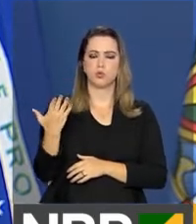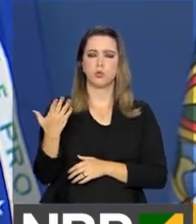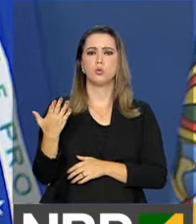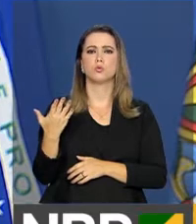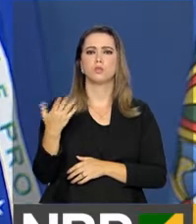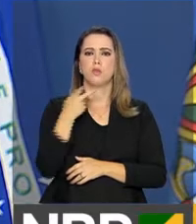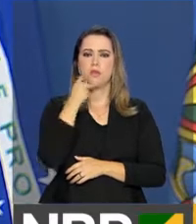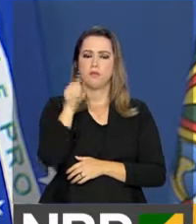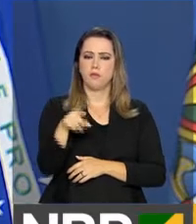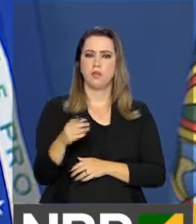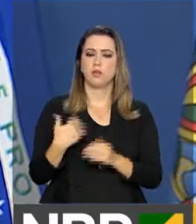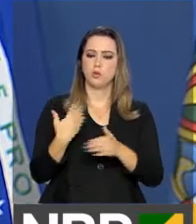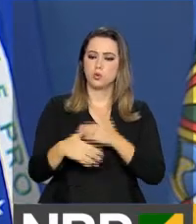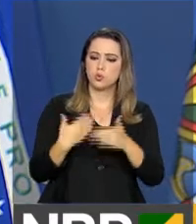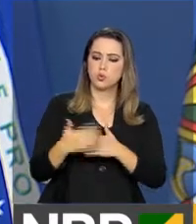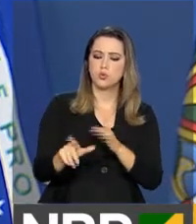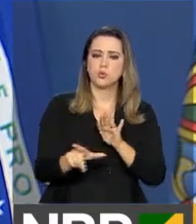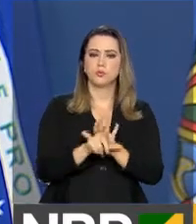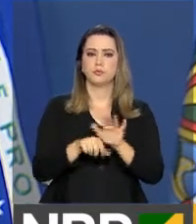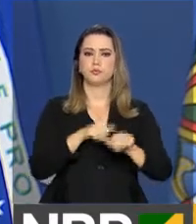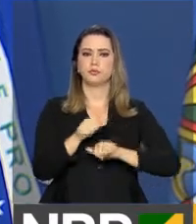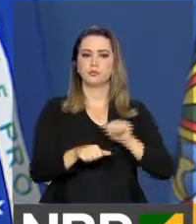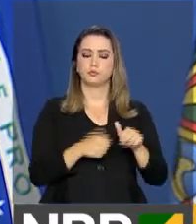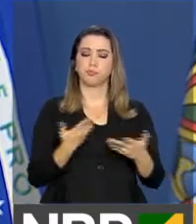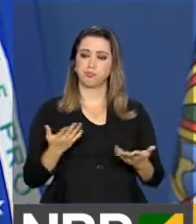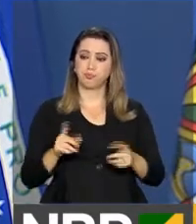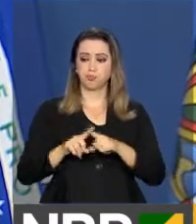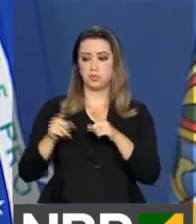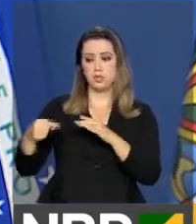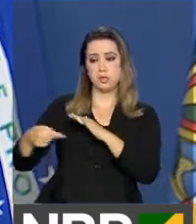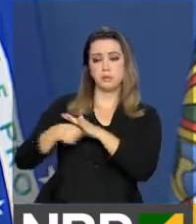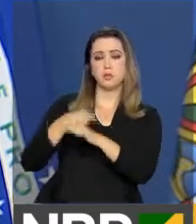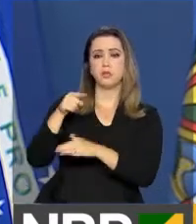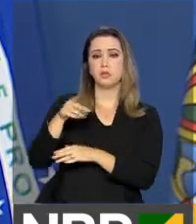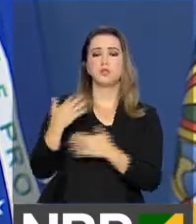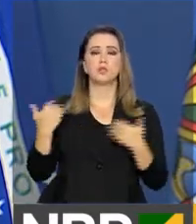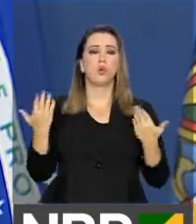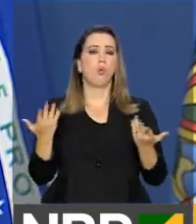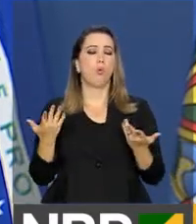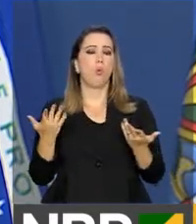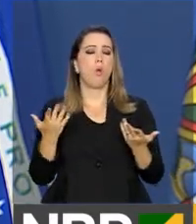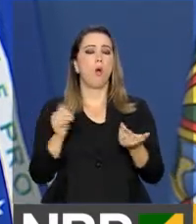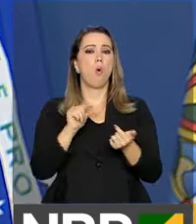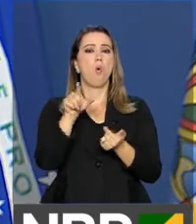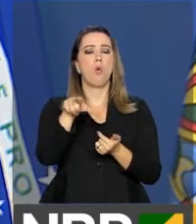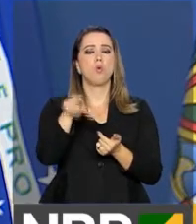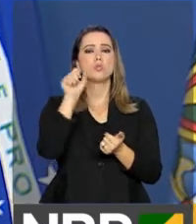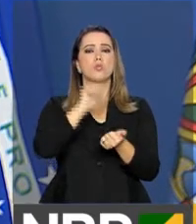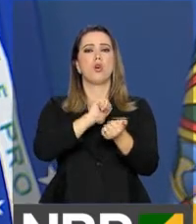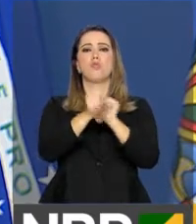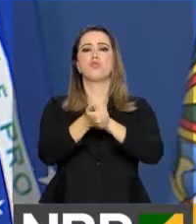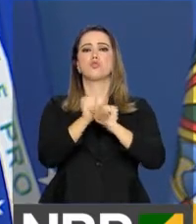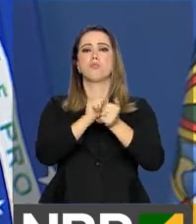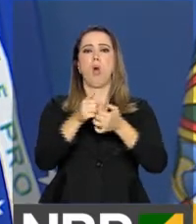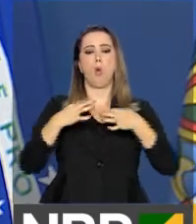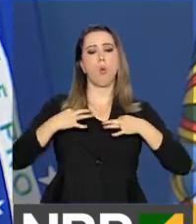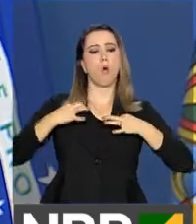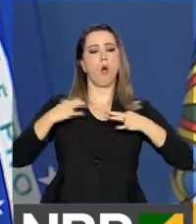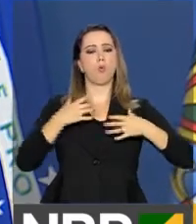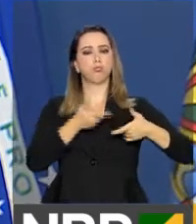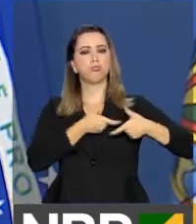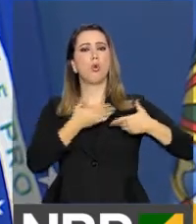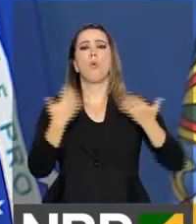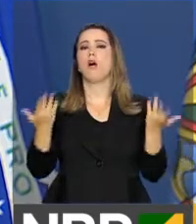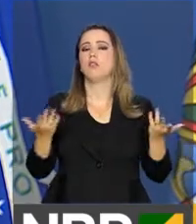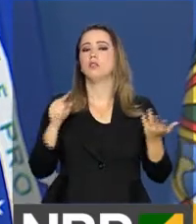com as reformas a cidade me disse olha se perguntar a você qual é o seu time de futebol os edis naturalmente com muito orgulho